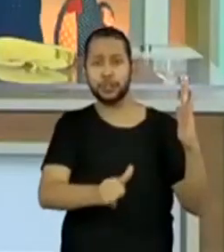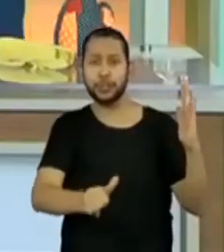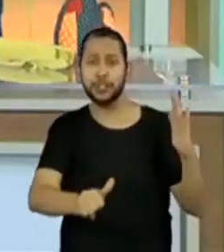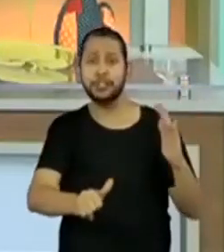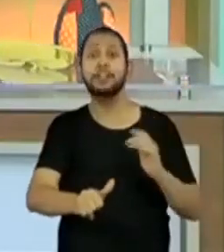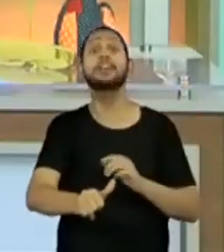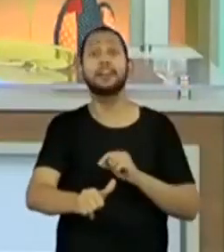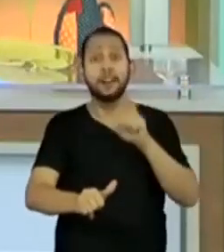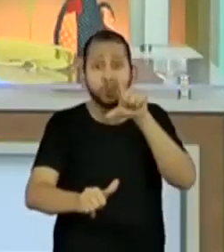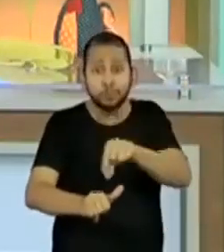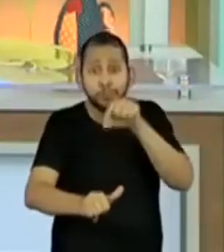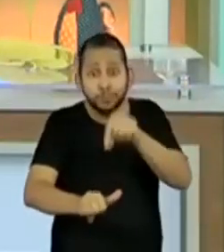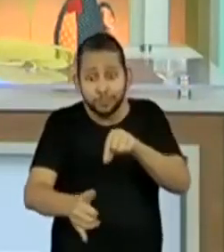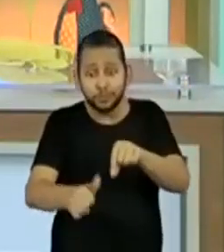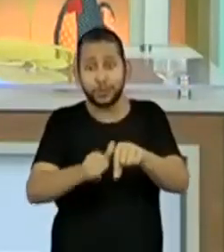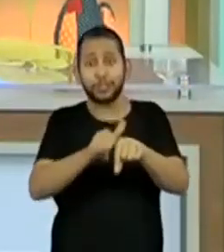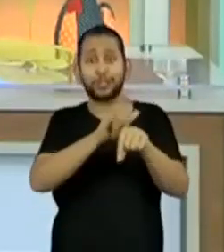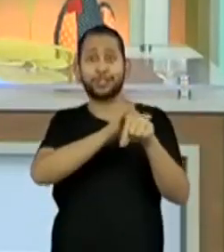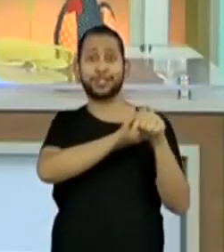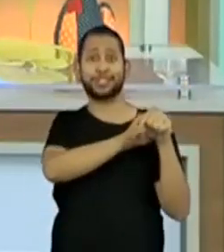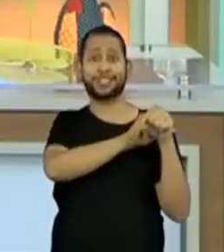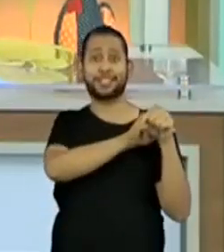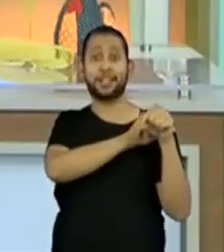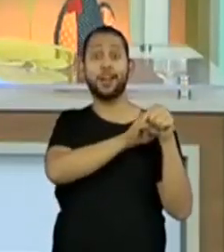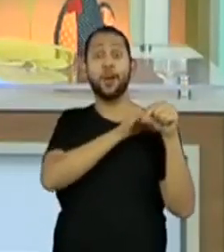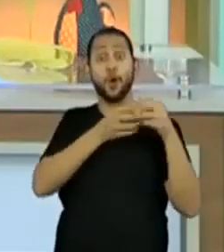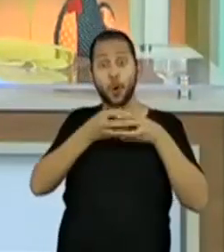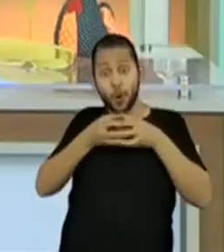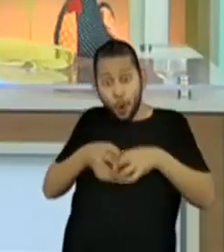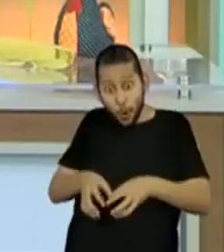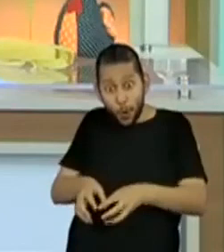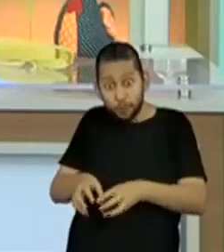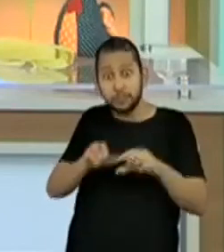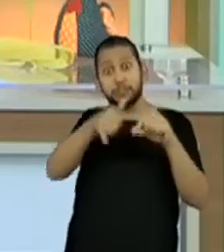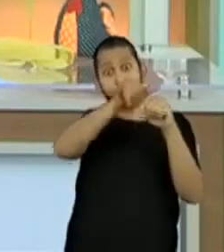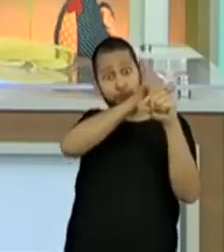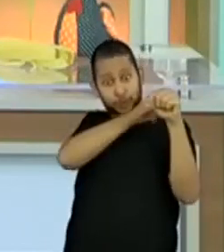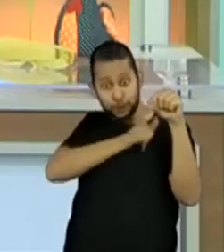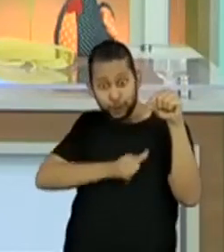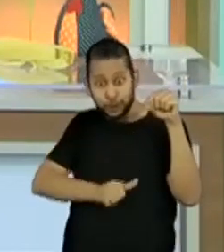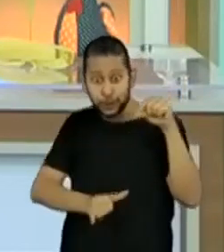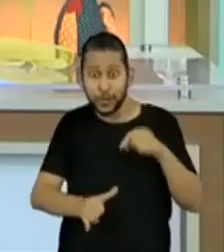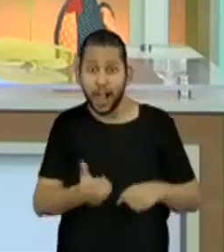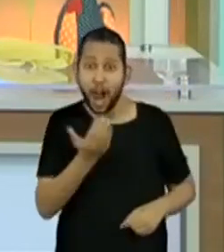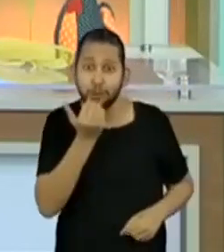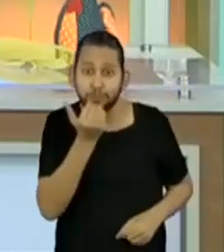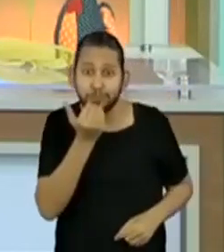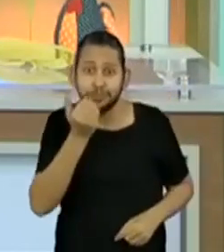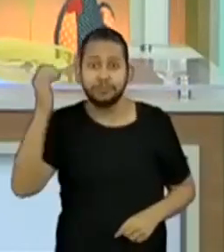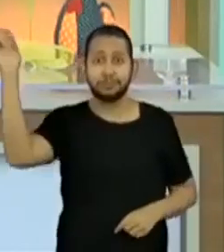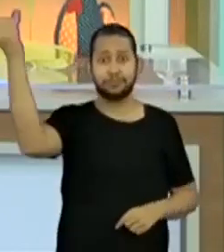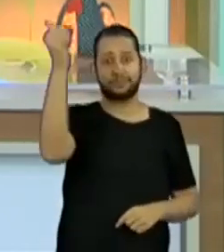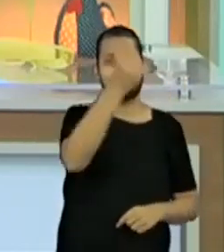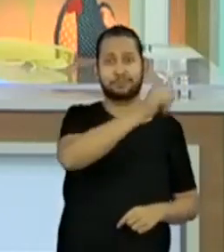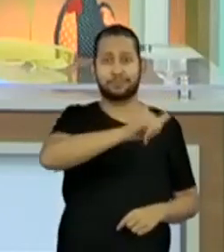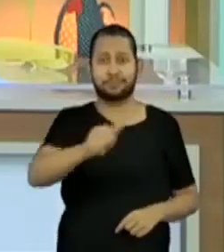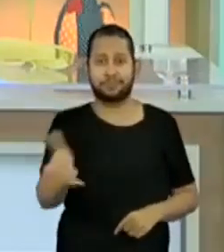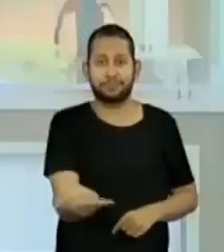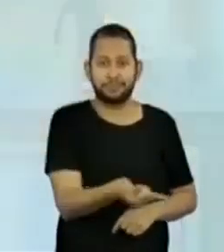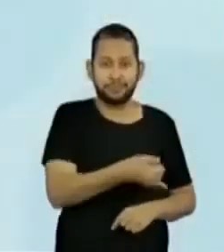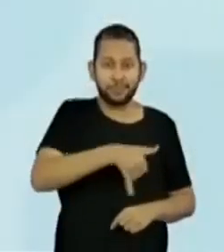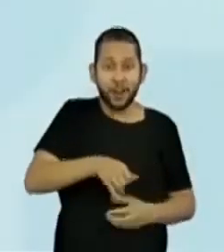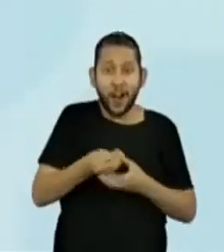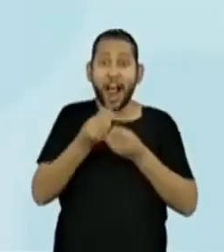essa energia, certo? Ora, existe uma outra forma de representar? Sim, vamos ver lá na tela? Eu